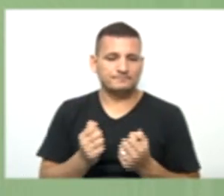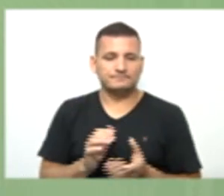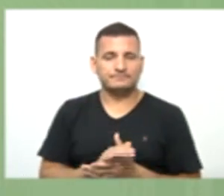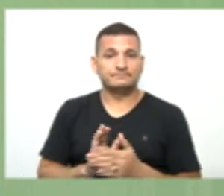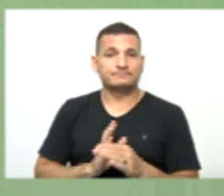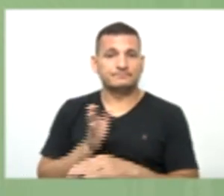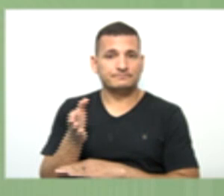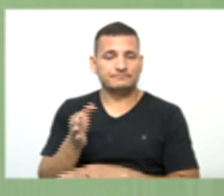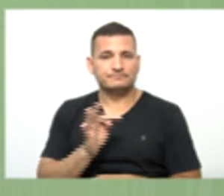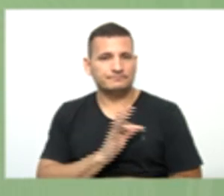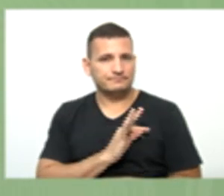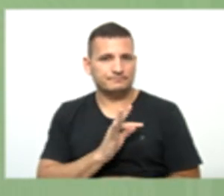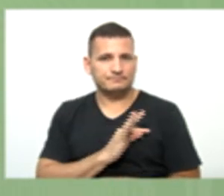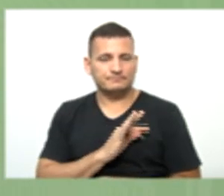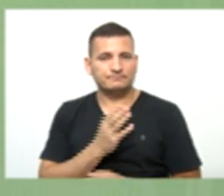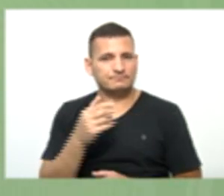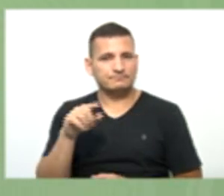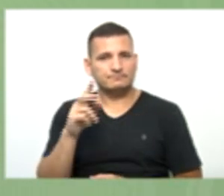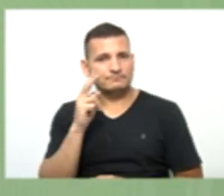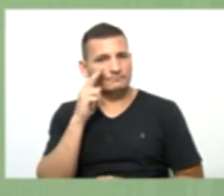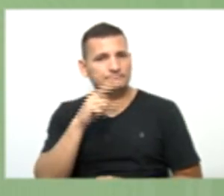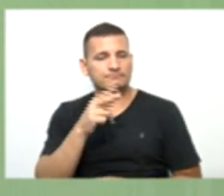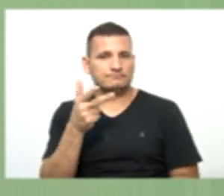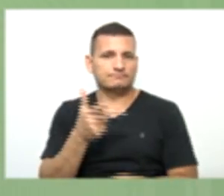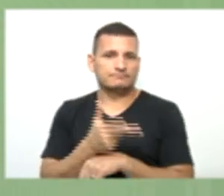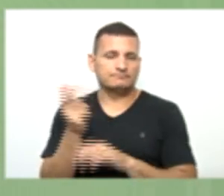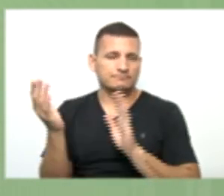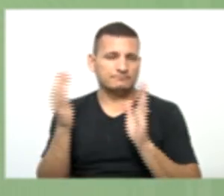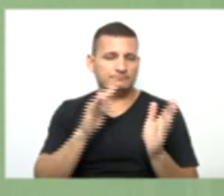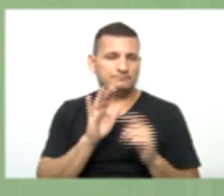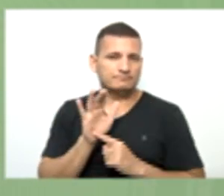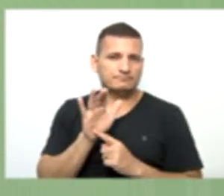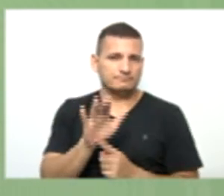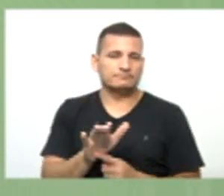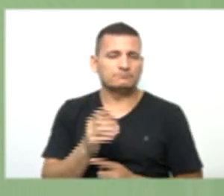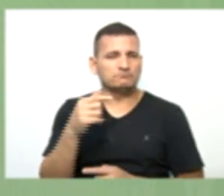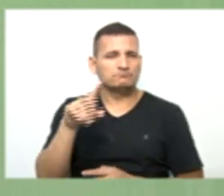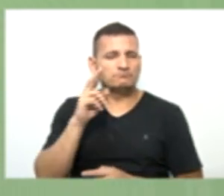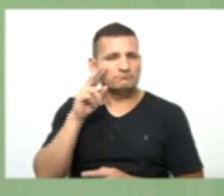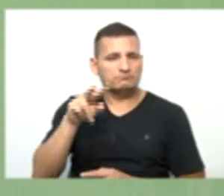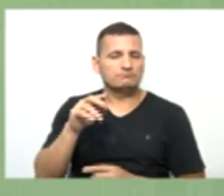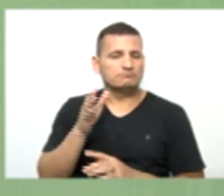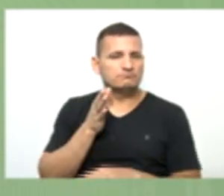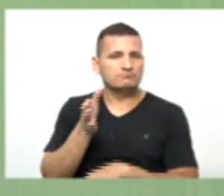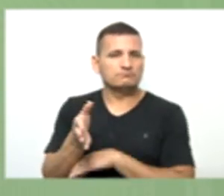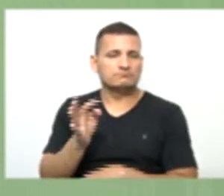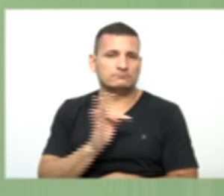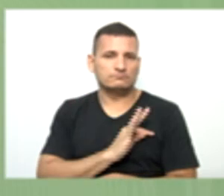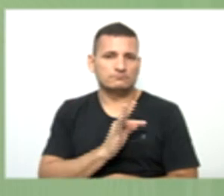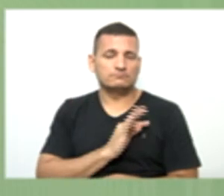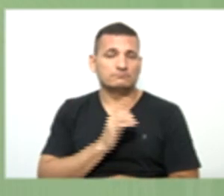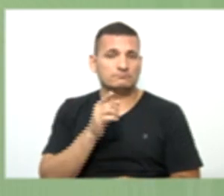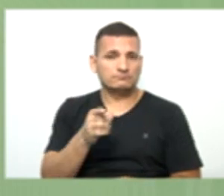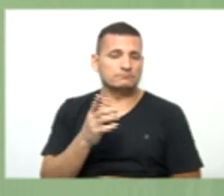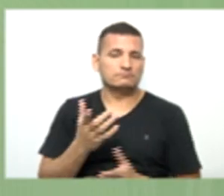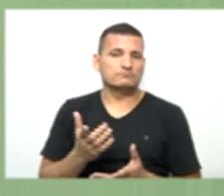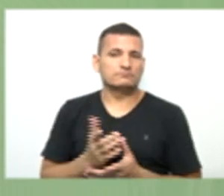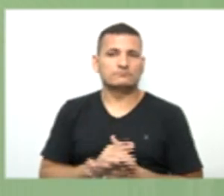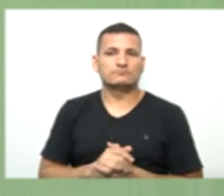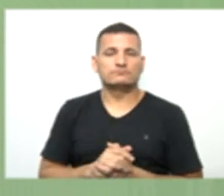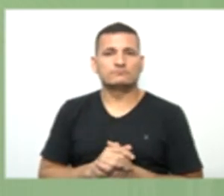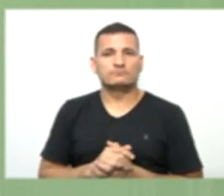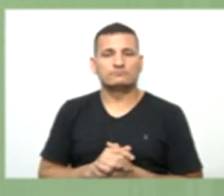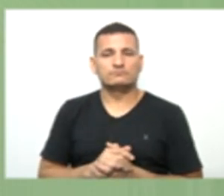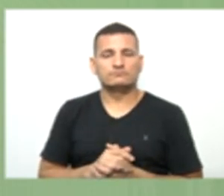visita técnica, que foi o caso do nosso vídeo. Então, você observa que a visita técnica, você vai, né,